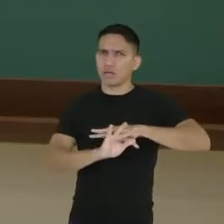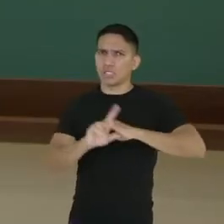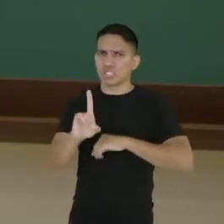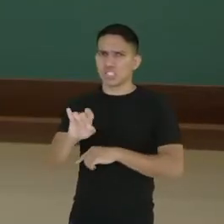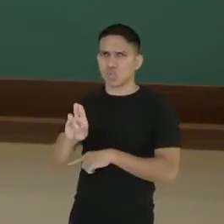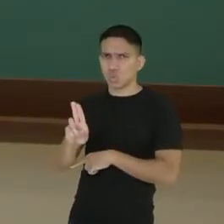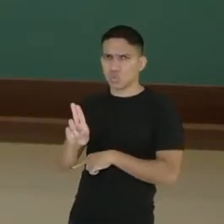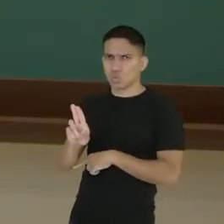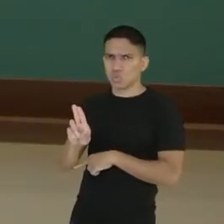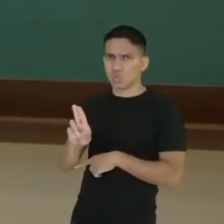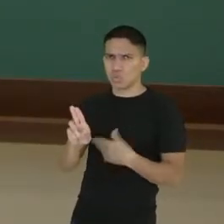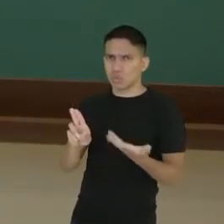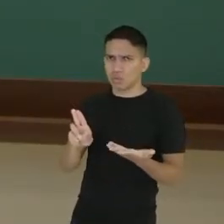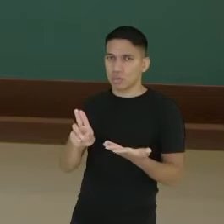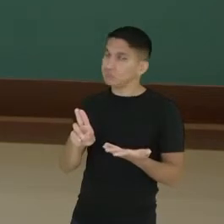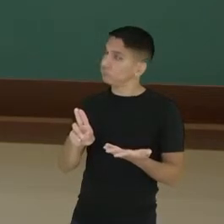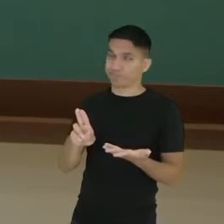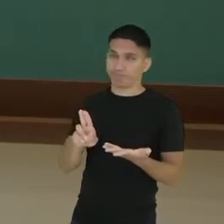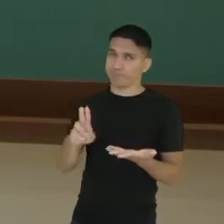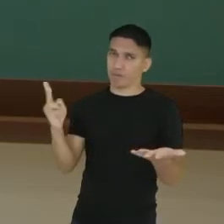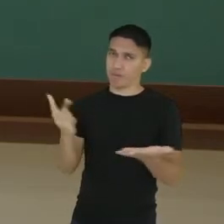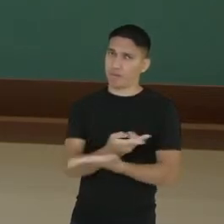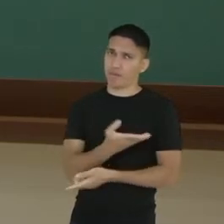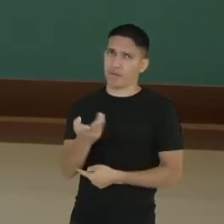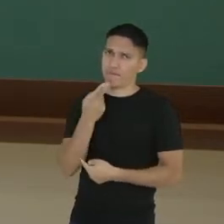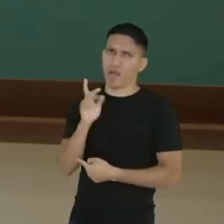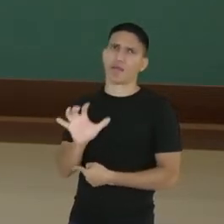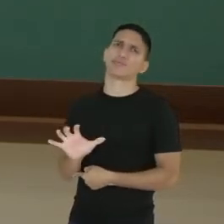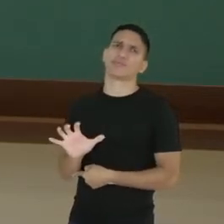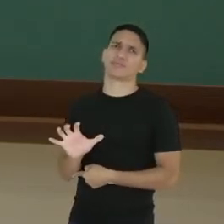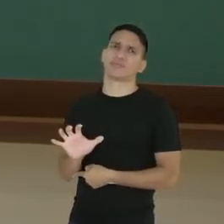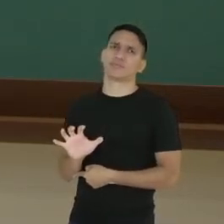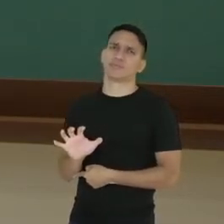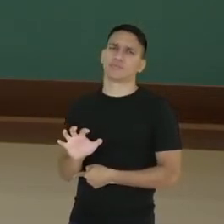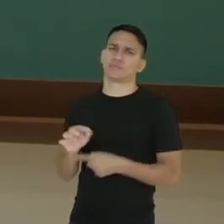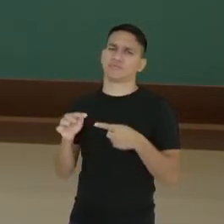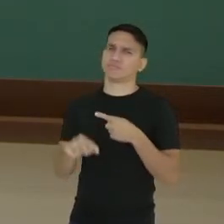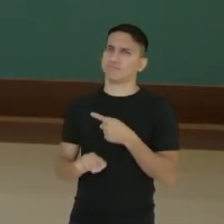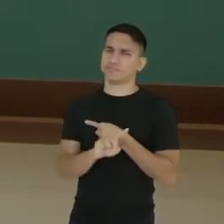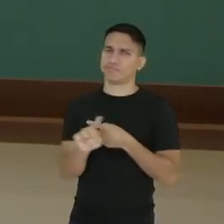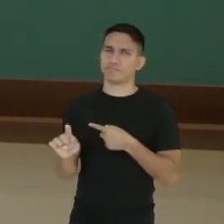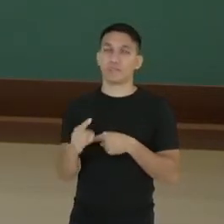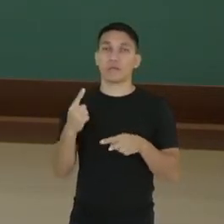DIU? Isso é um mito, não é verdade, tá?